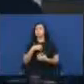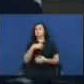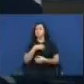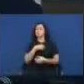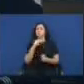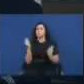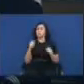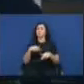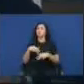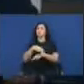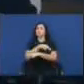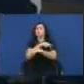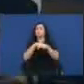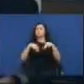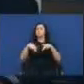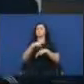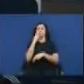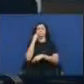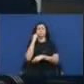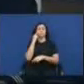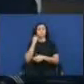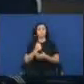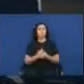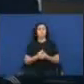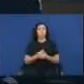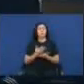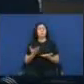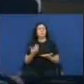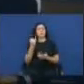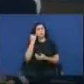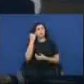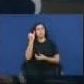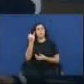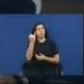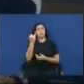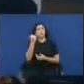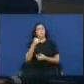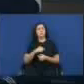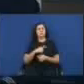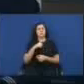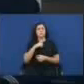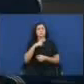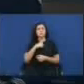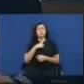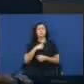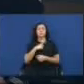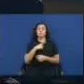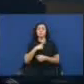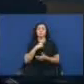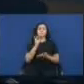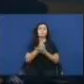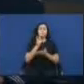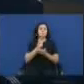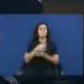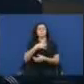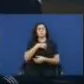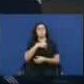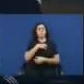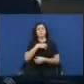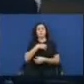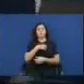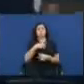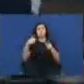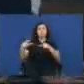bem, sairão da praça. Então, realmente, essa é a ideia de que adote realmente a mesma postura que se